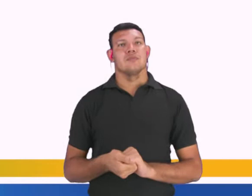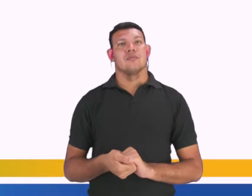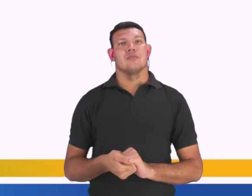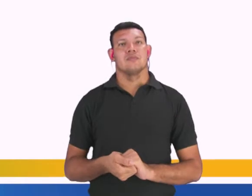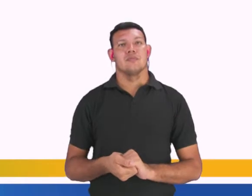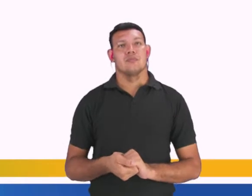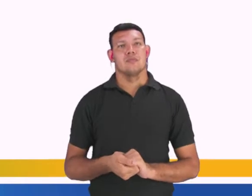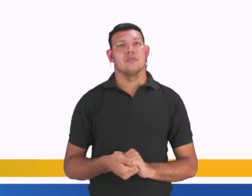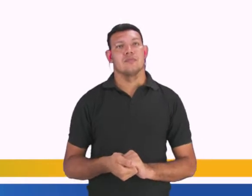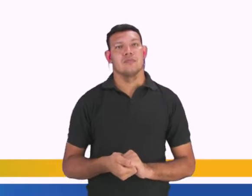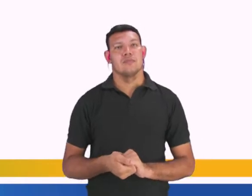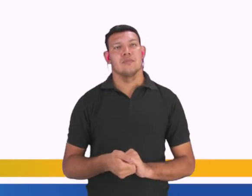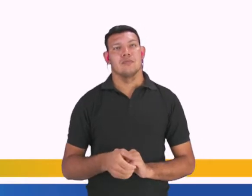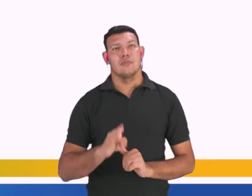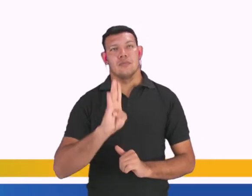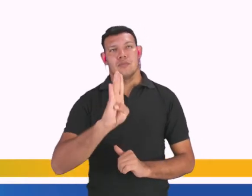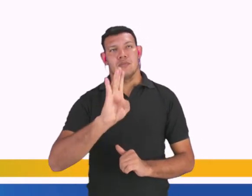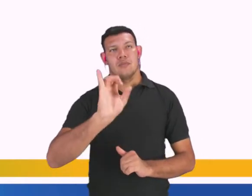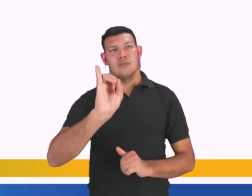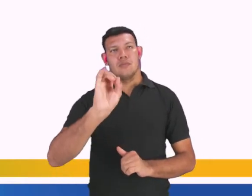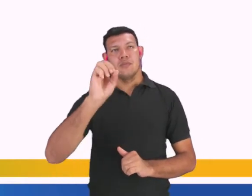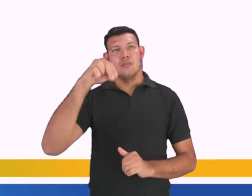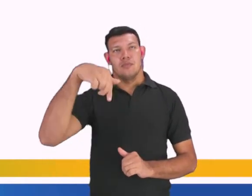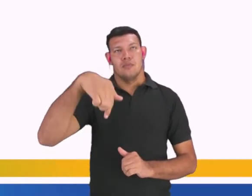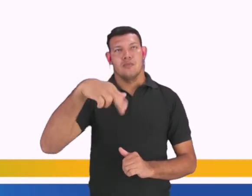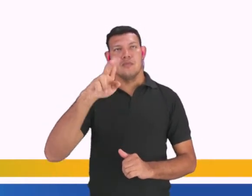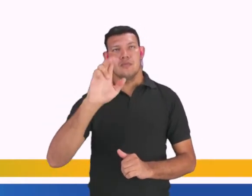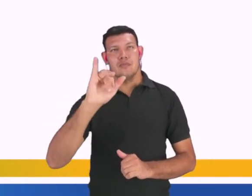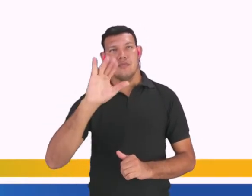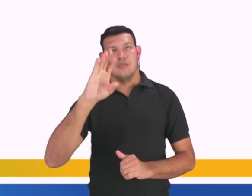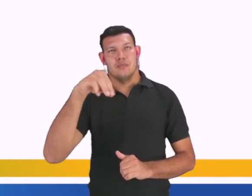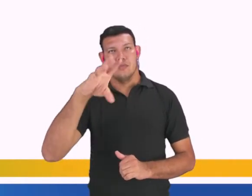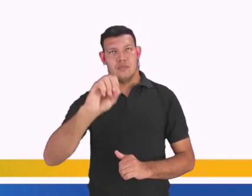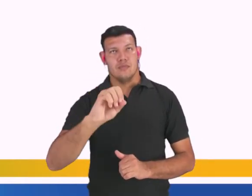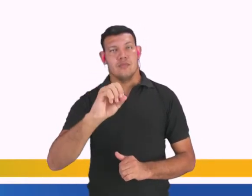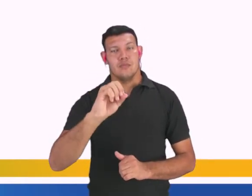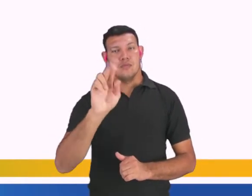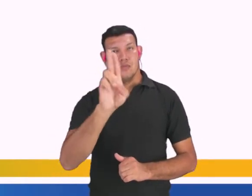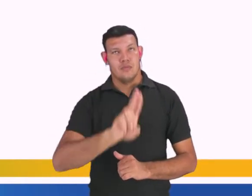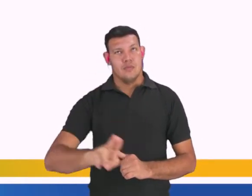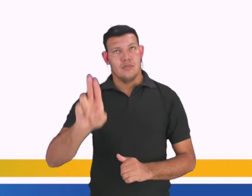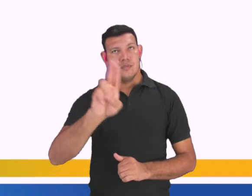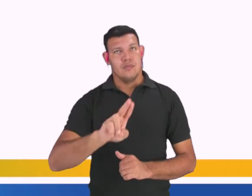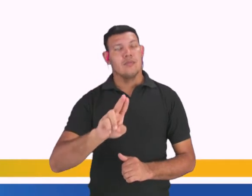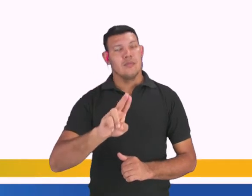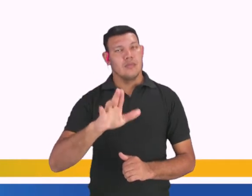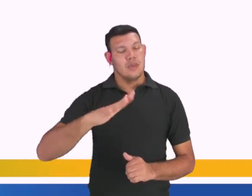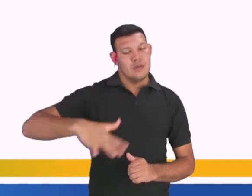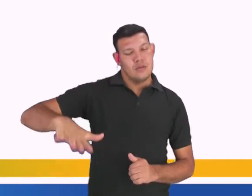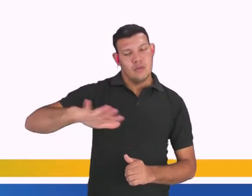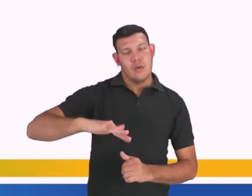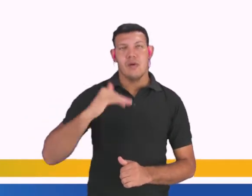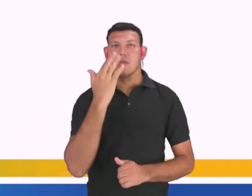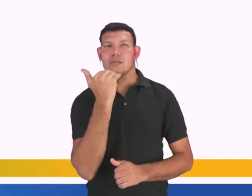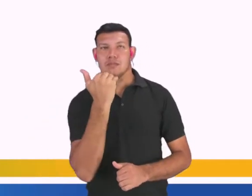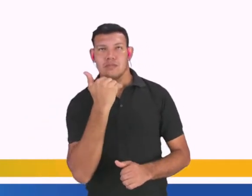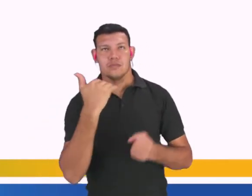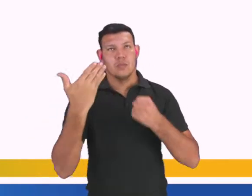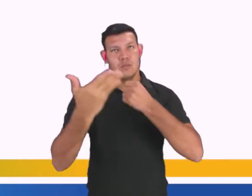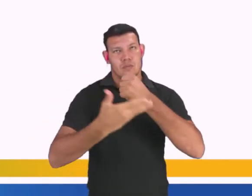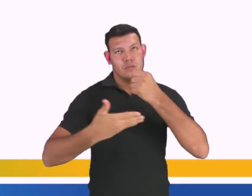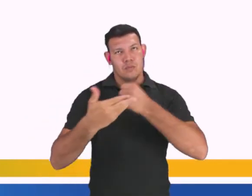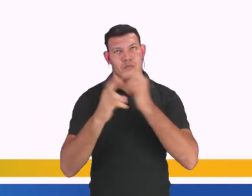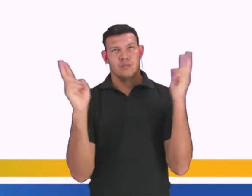A bioquímica com aplicação no campo dos alimentos. O processo de fotossíntese, gente, é a base também